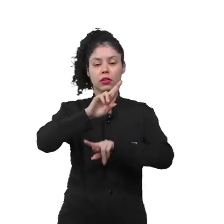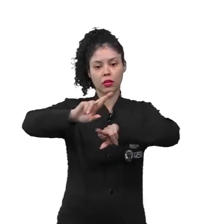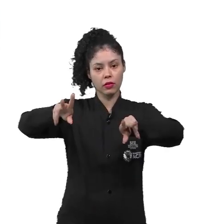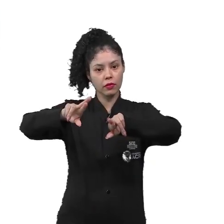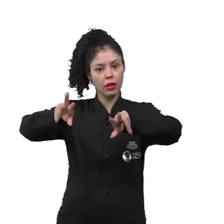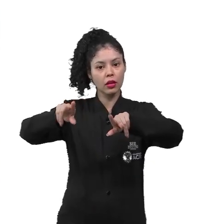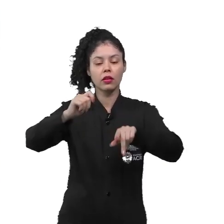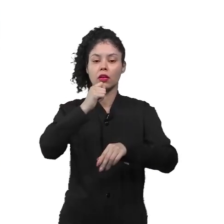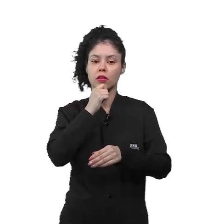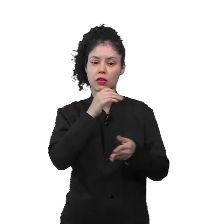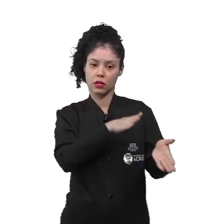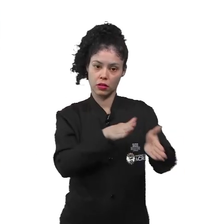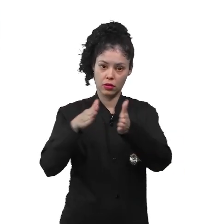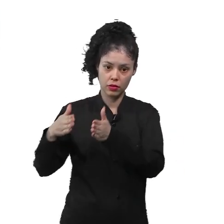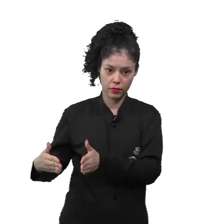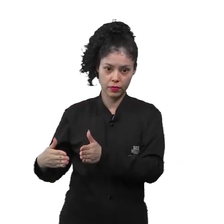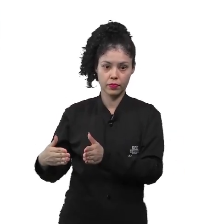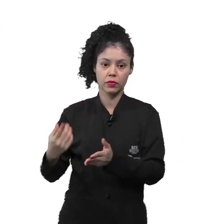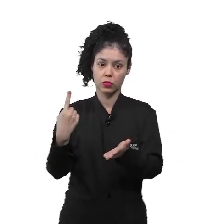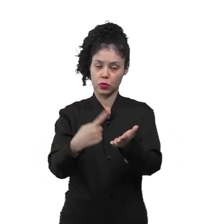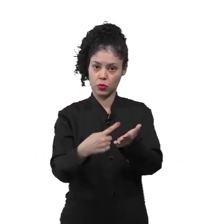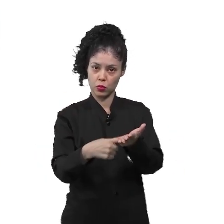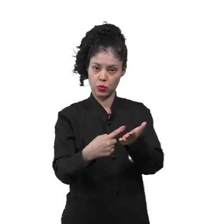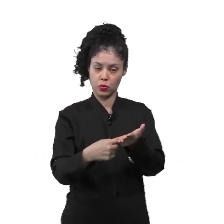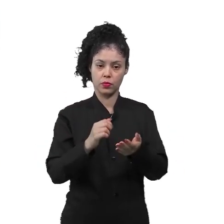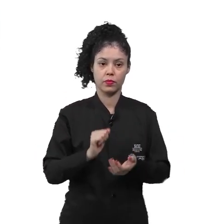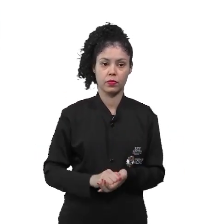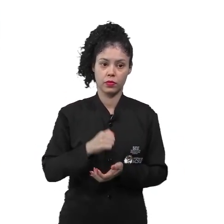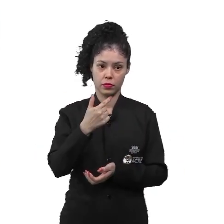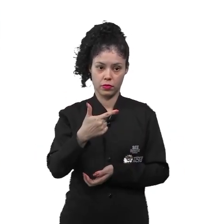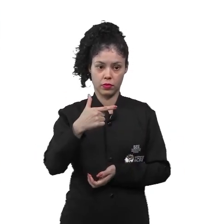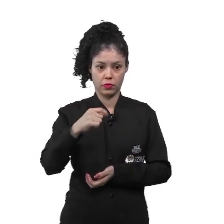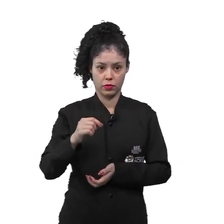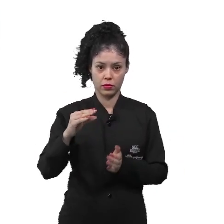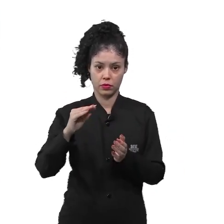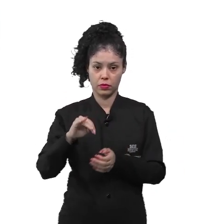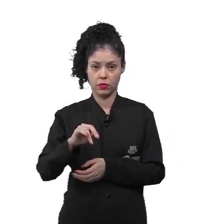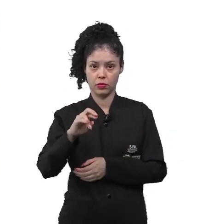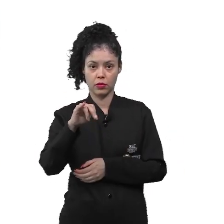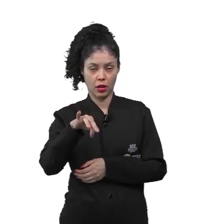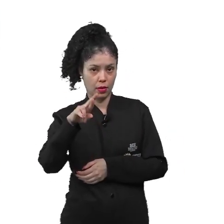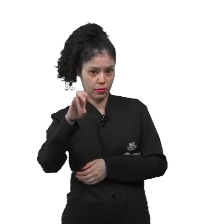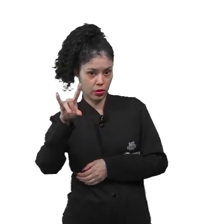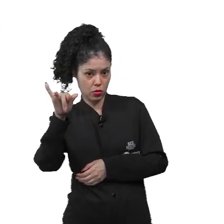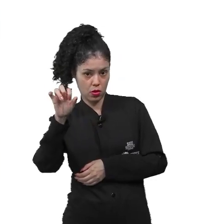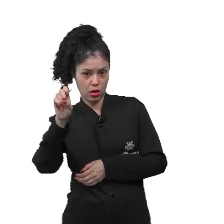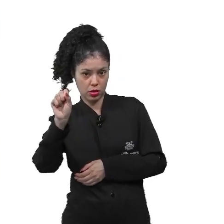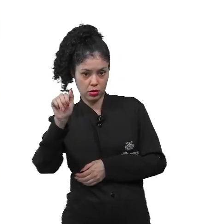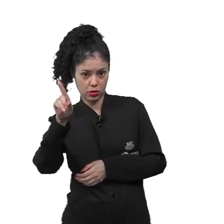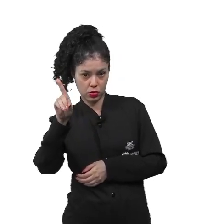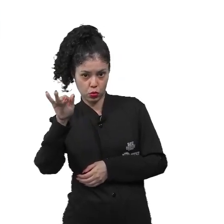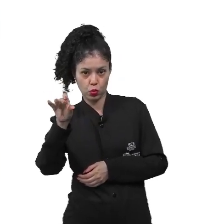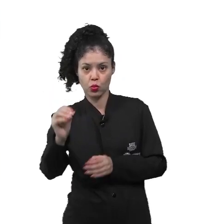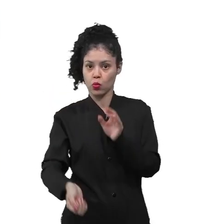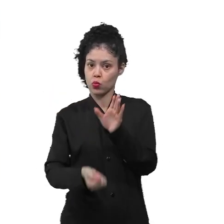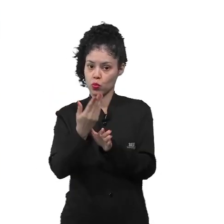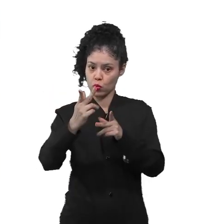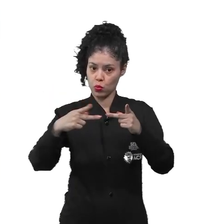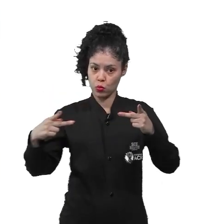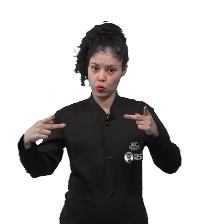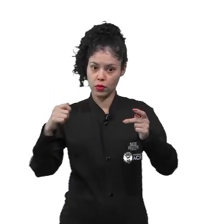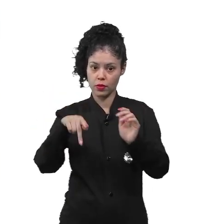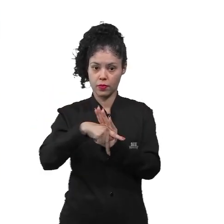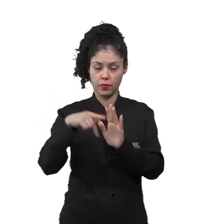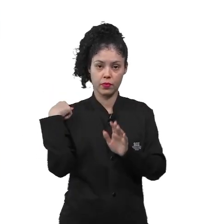diferentes, né, a partir aí dessa combinação de 20 aminoácidos. E essas proteínas que vão determinar ali